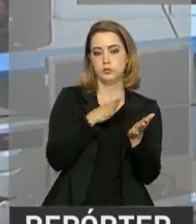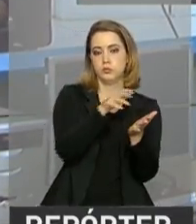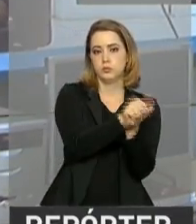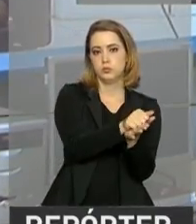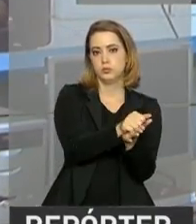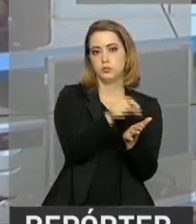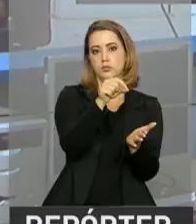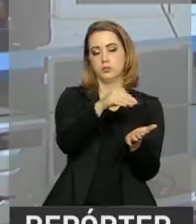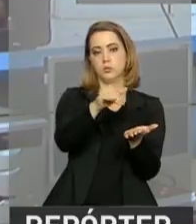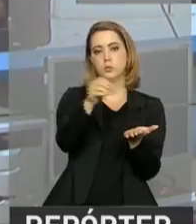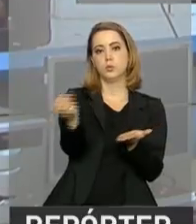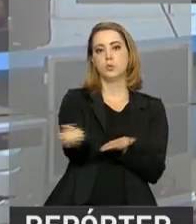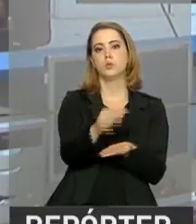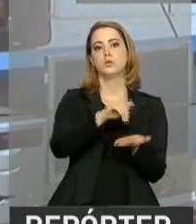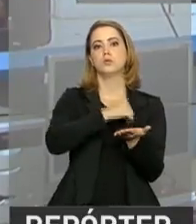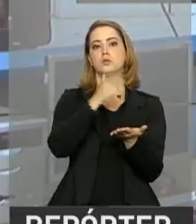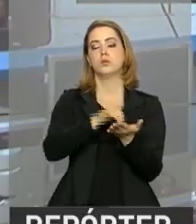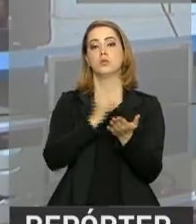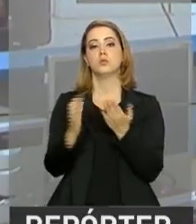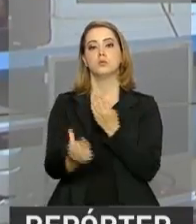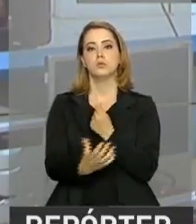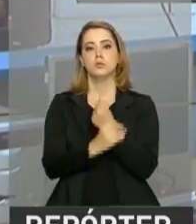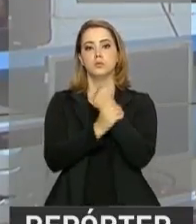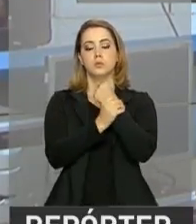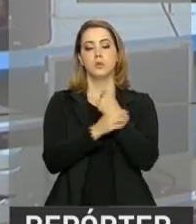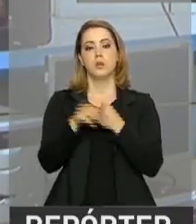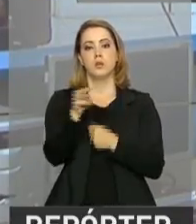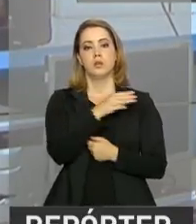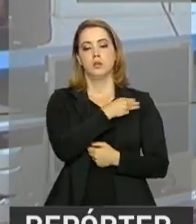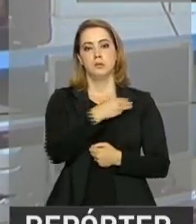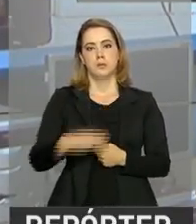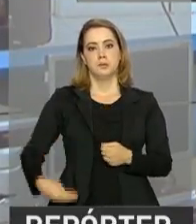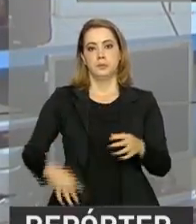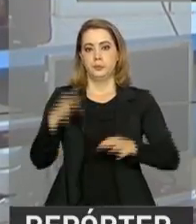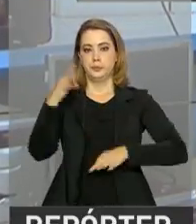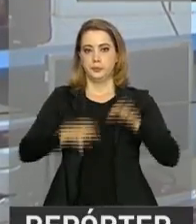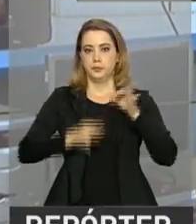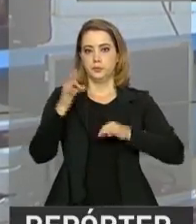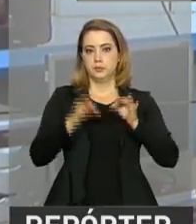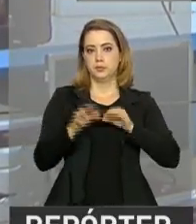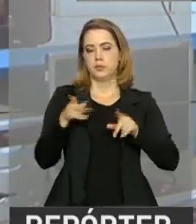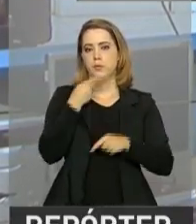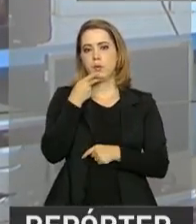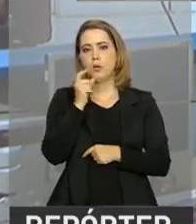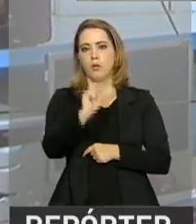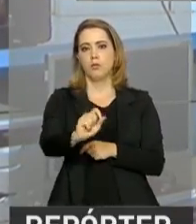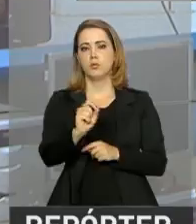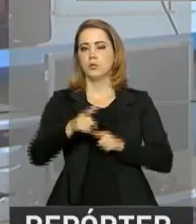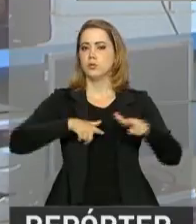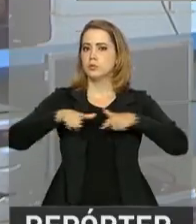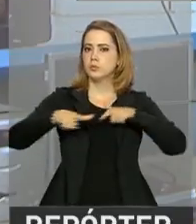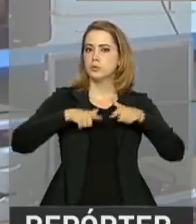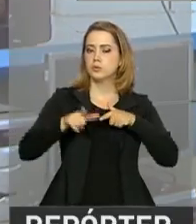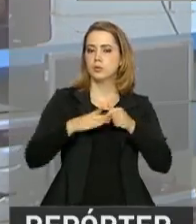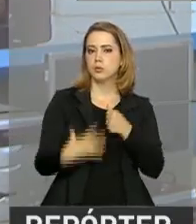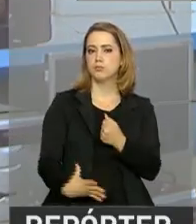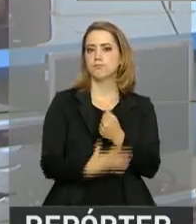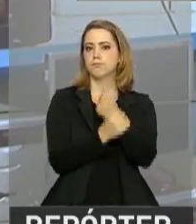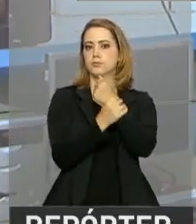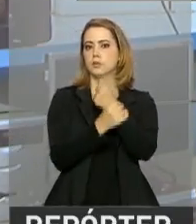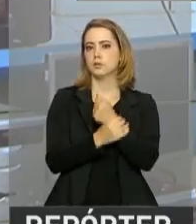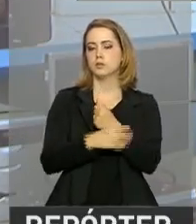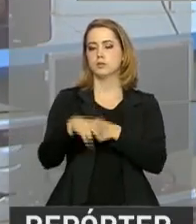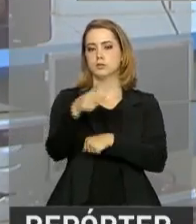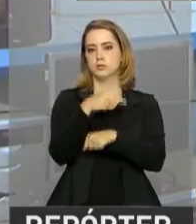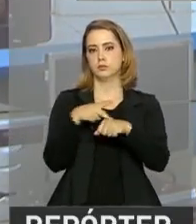novo secretário estadual de segurança, Roberto Sá, o ministro da Justiça, Alexandre de Moraes, falou sobre as ações para garantir mais